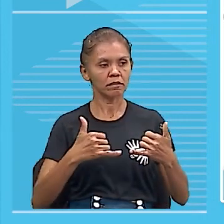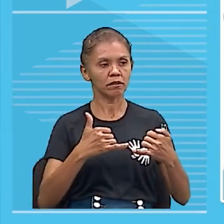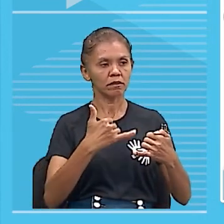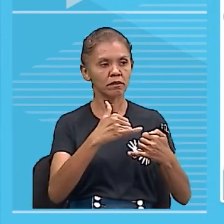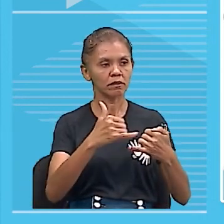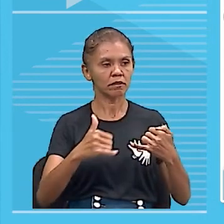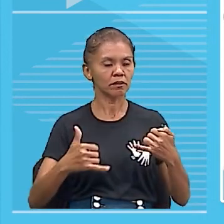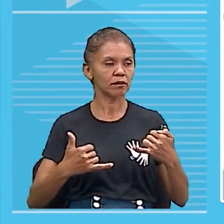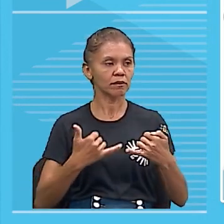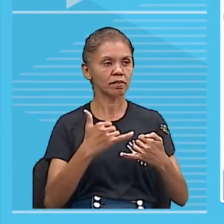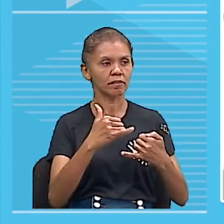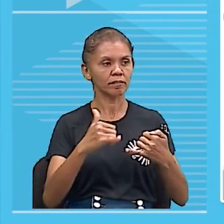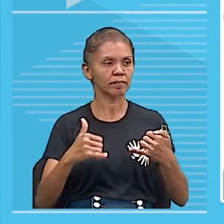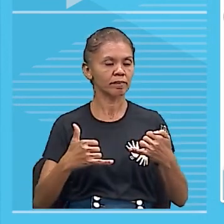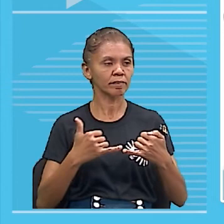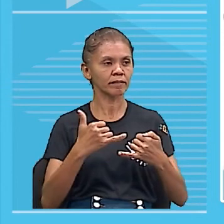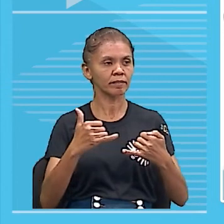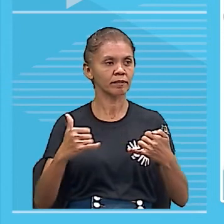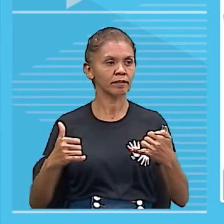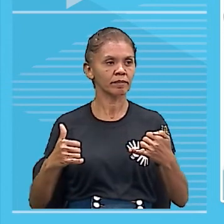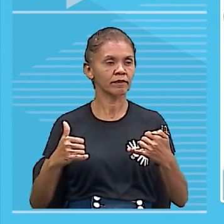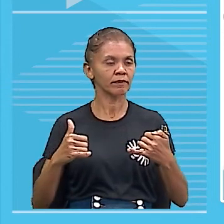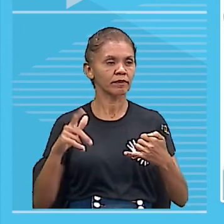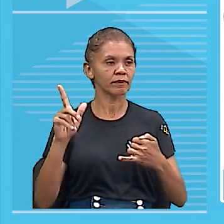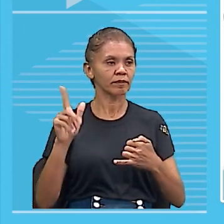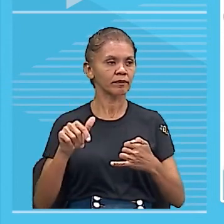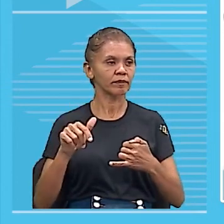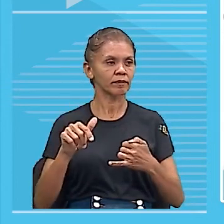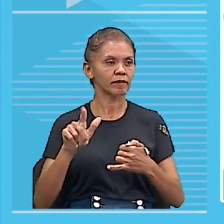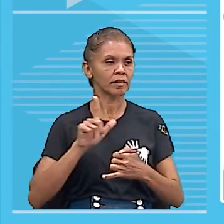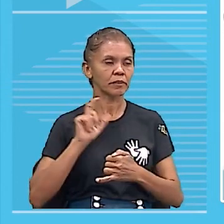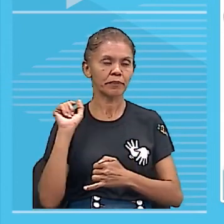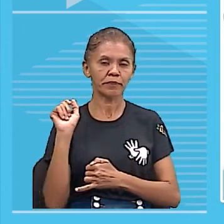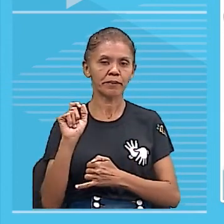por cada um dos resistores e ela sofre uma divisão